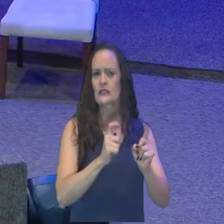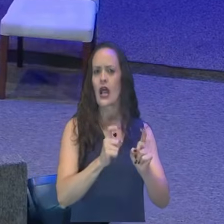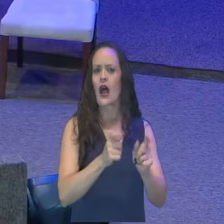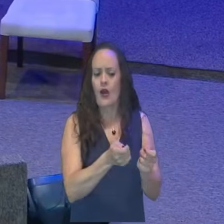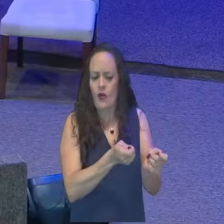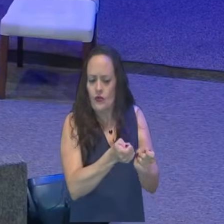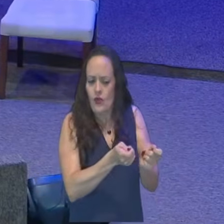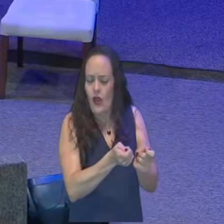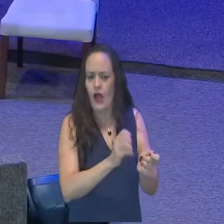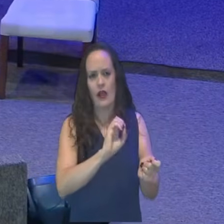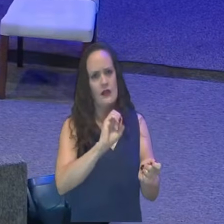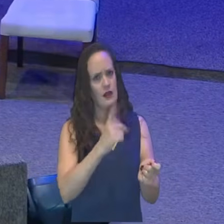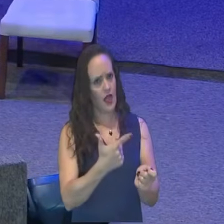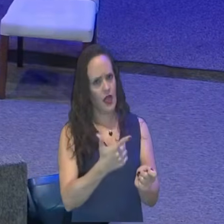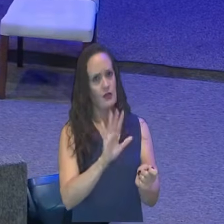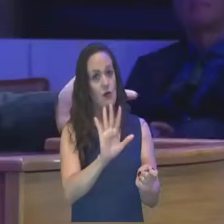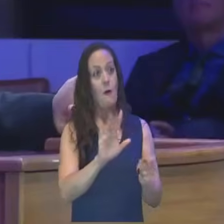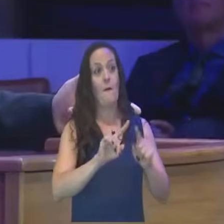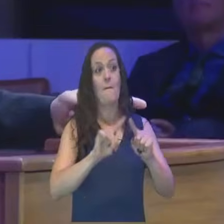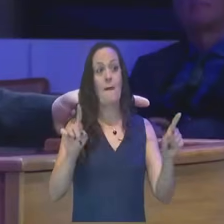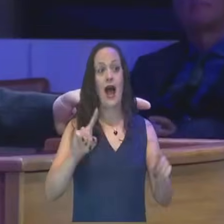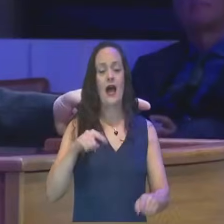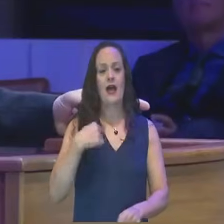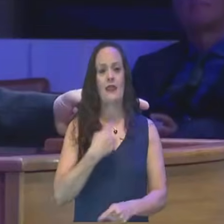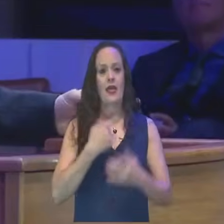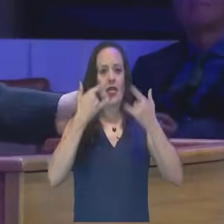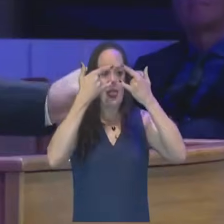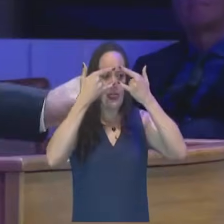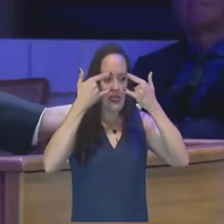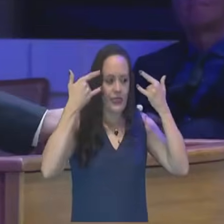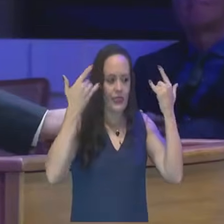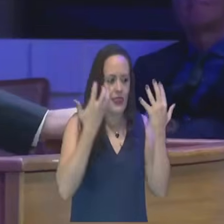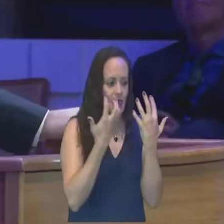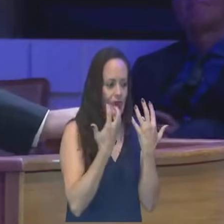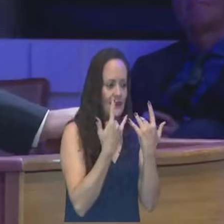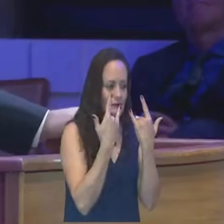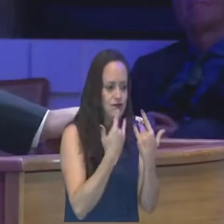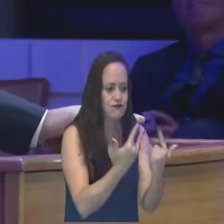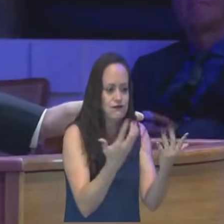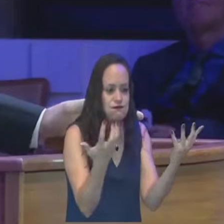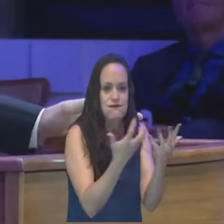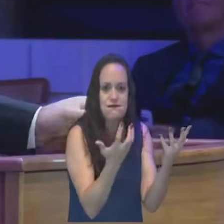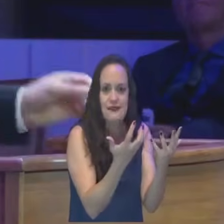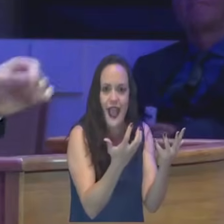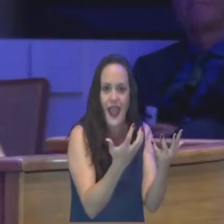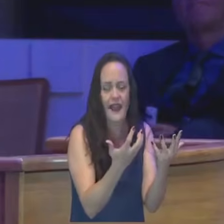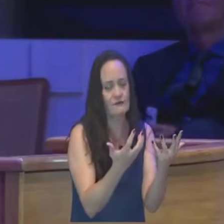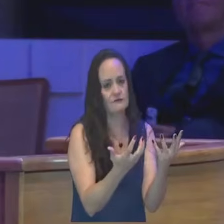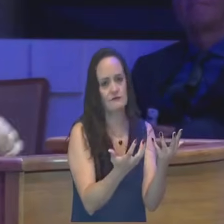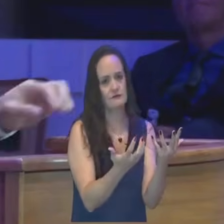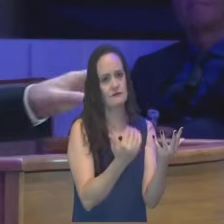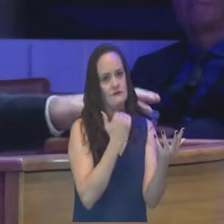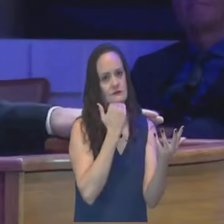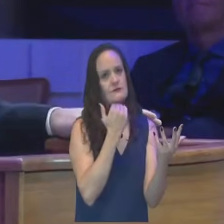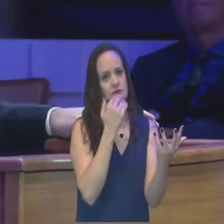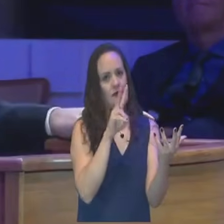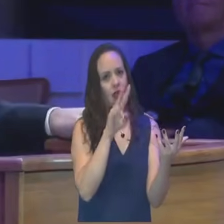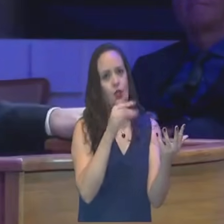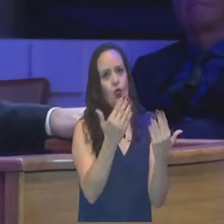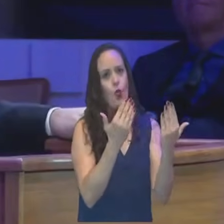pelo contrário. Mas se a nossa intenção é ganância, é o problema, é o que está em xeque na mesa, isso é um